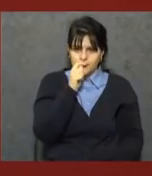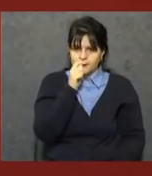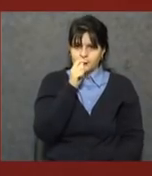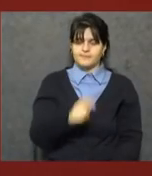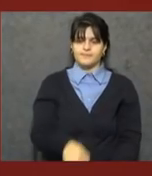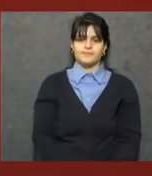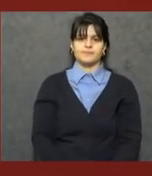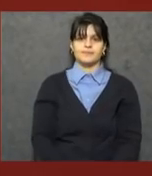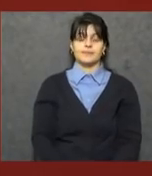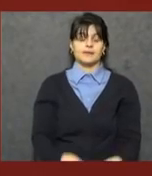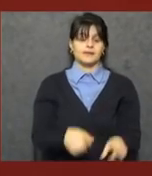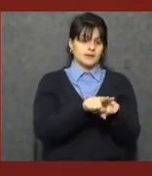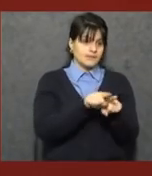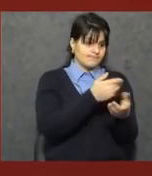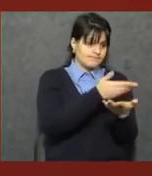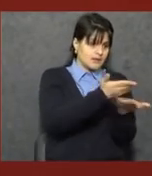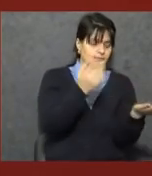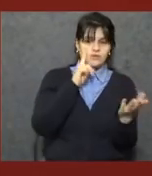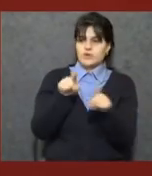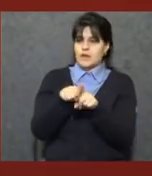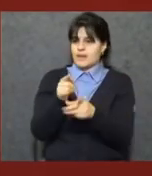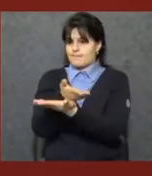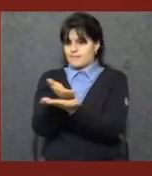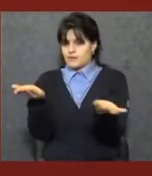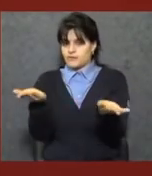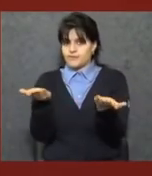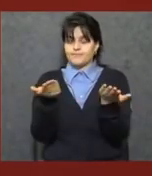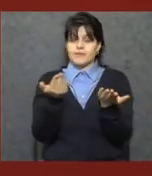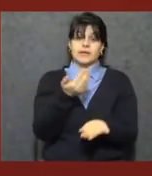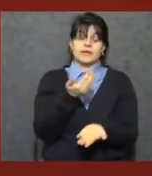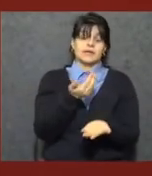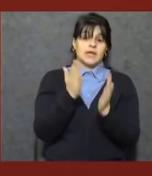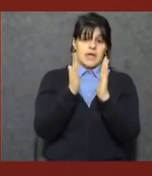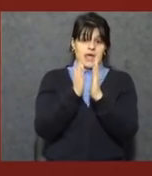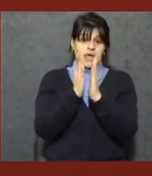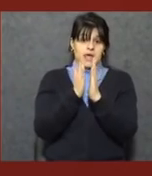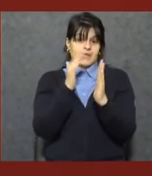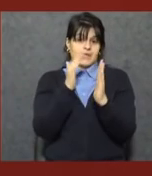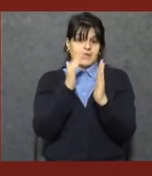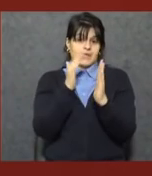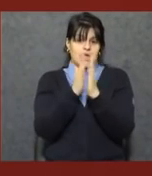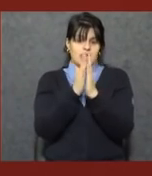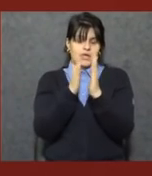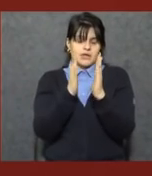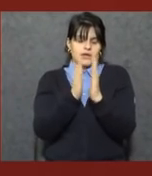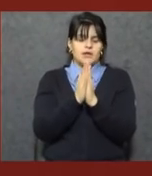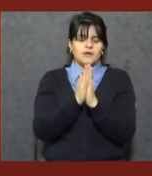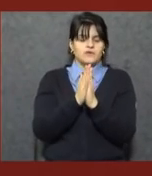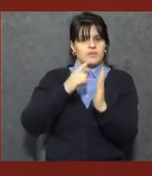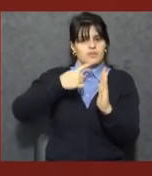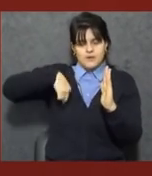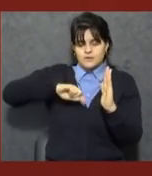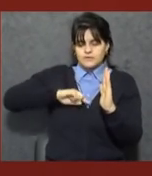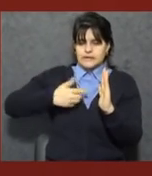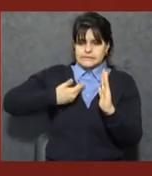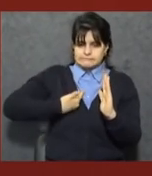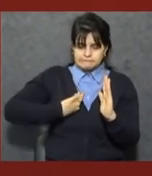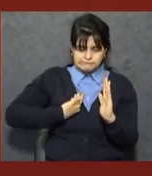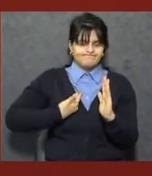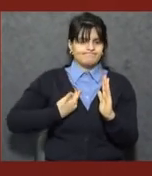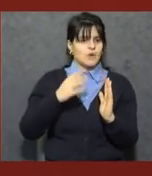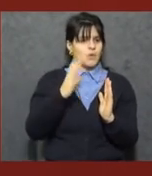Caros irmãos e irmãs, a Igreja que somos, nos momentos de maior dificuldade e dor, volta-se para o coração